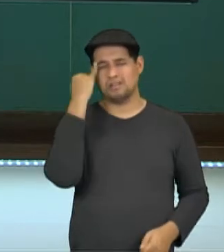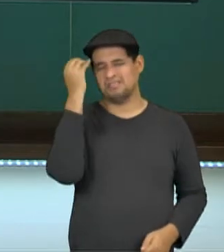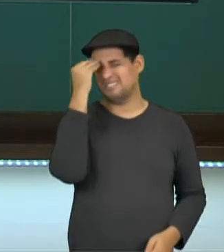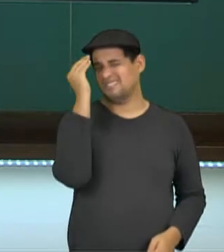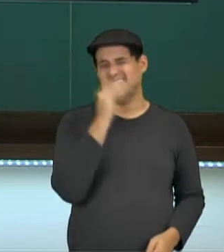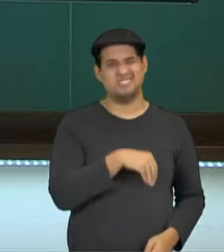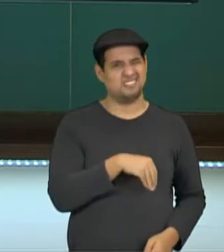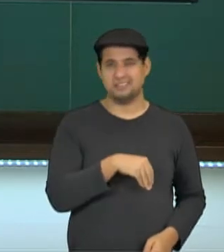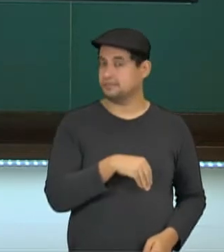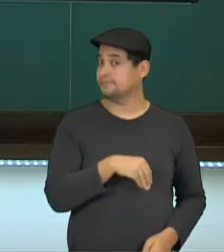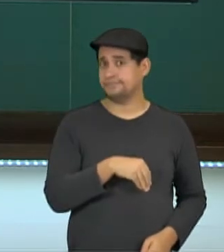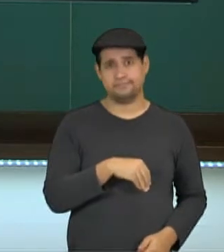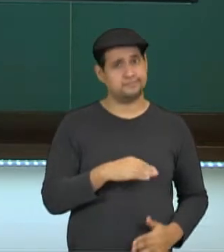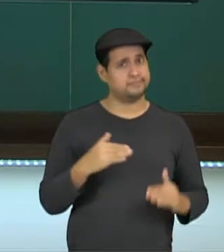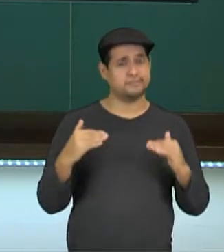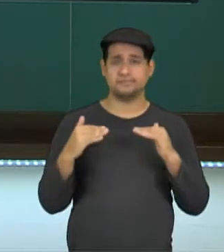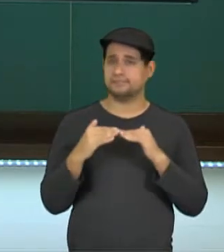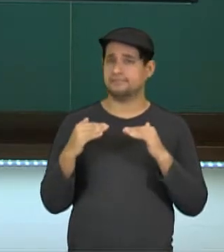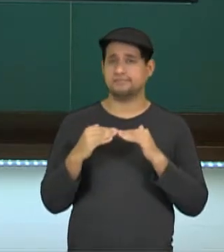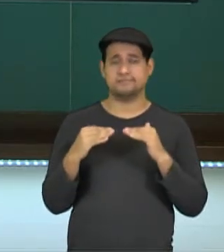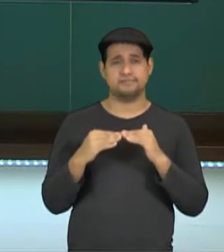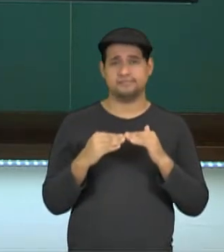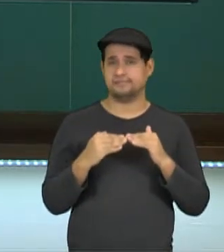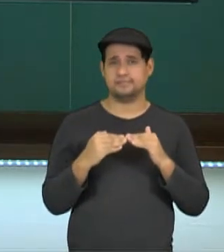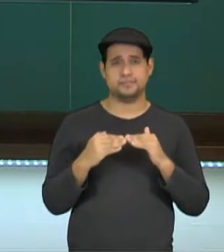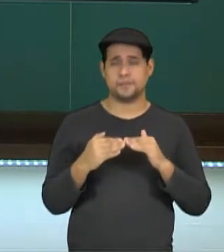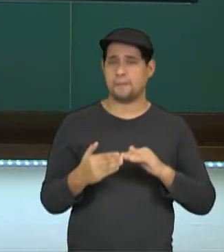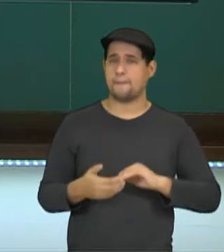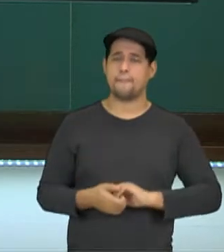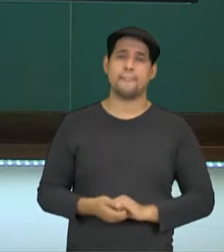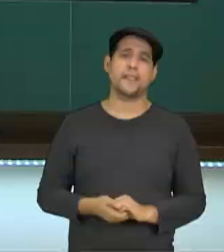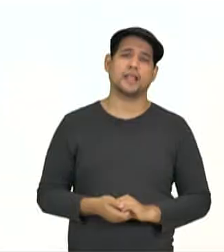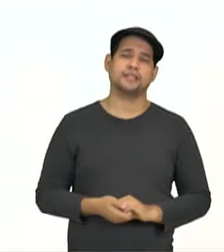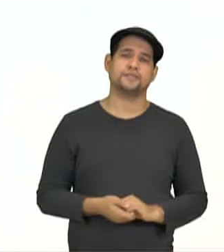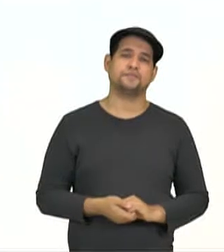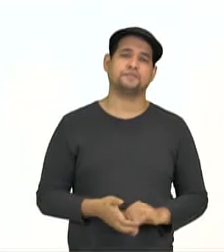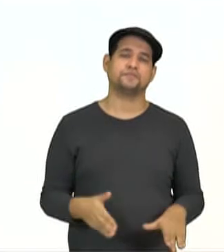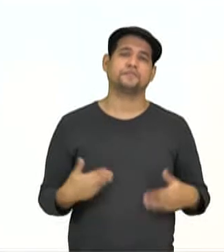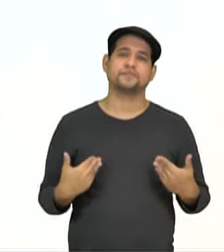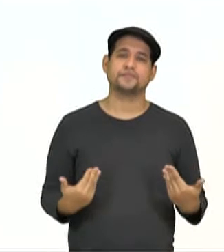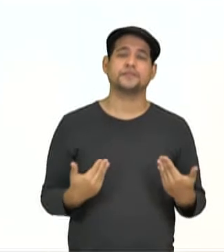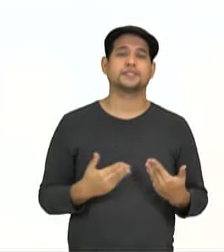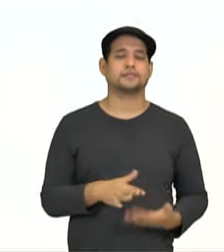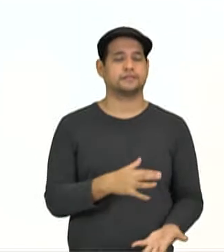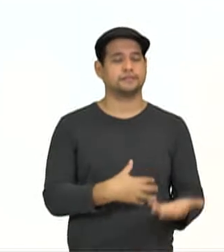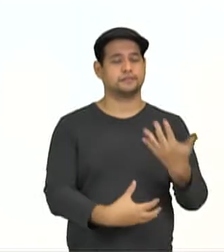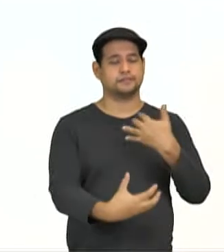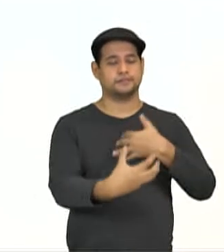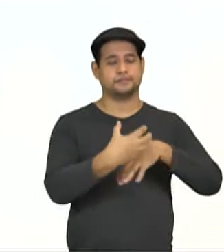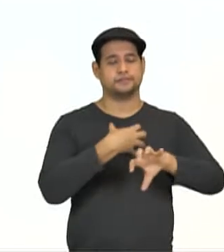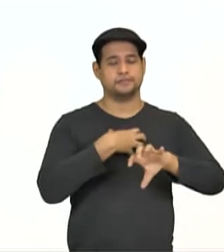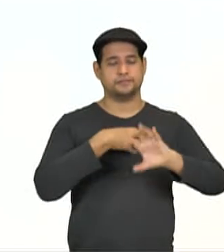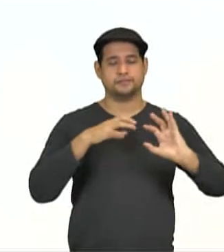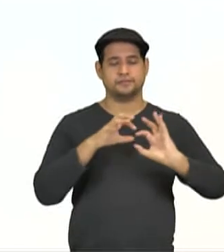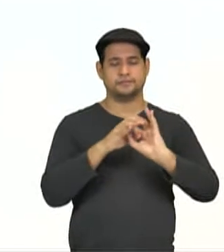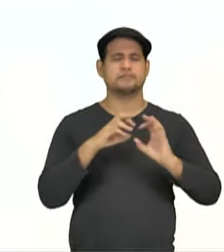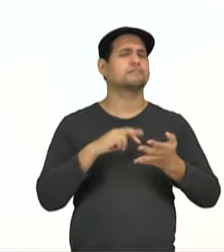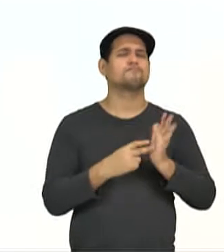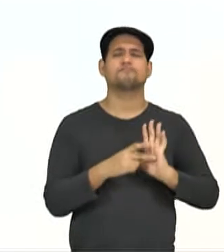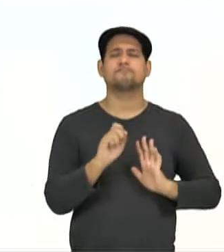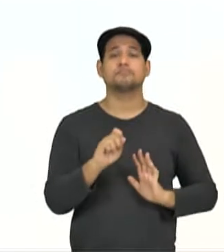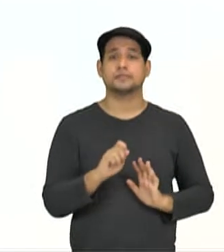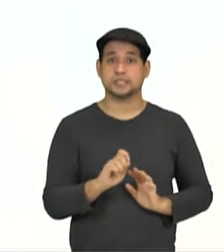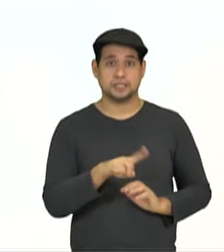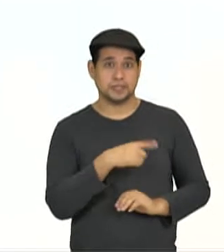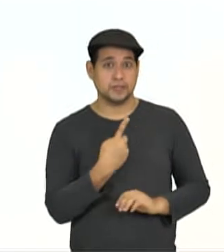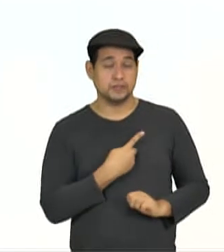é uma palavra que não vai fazer parte do nosso vocabulário, beleza? Então aqui, ó, resiliência. Resiliência,